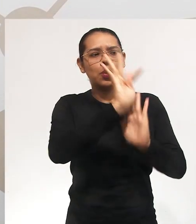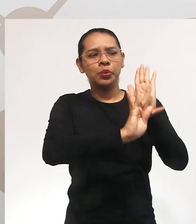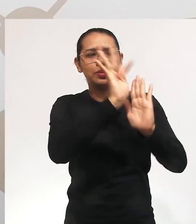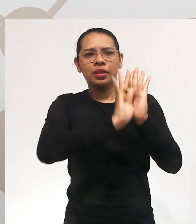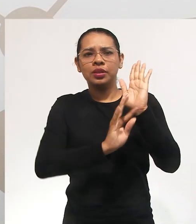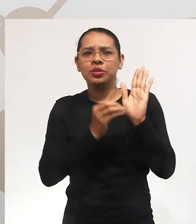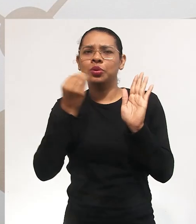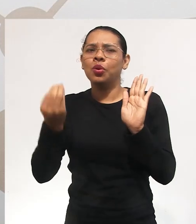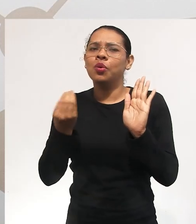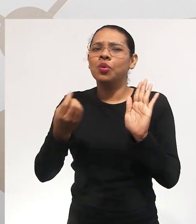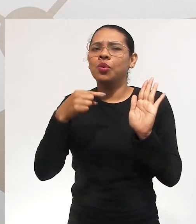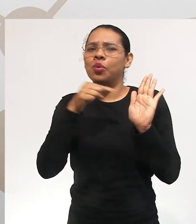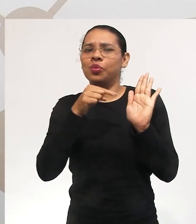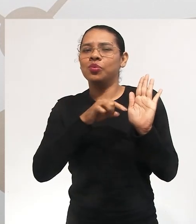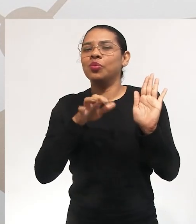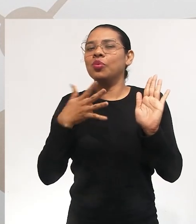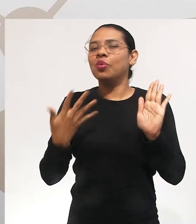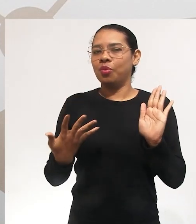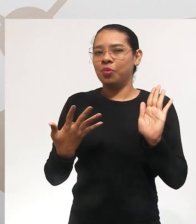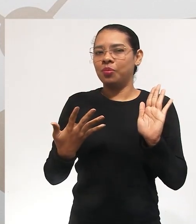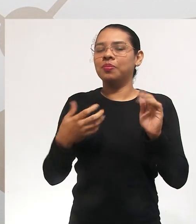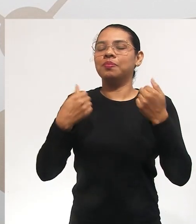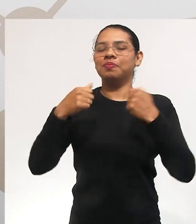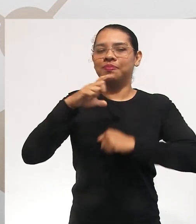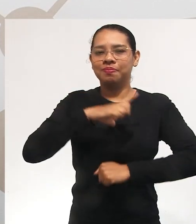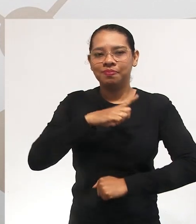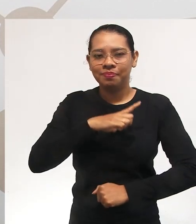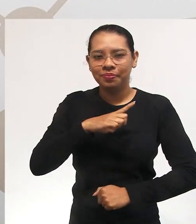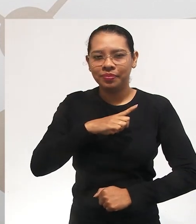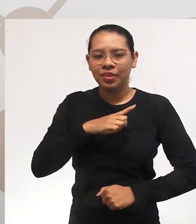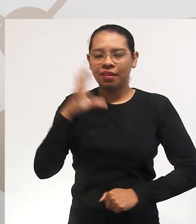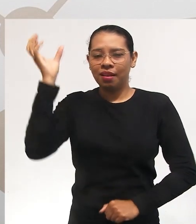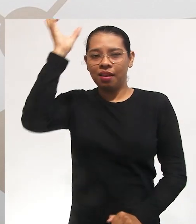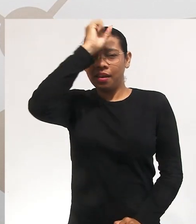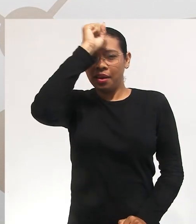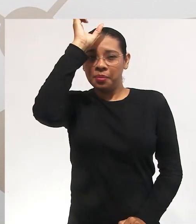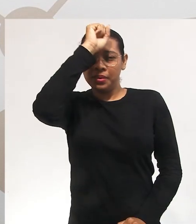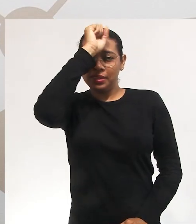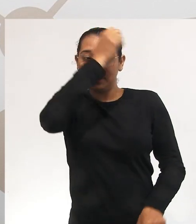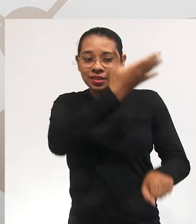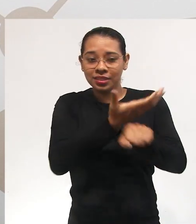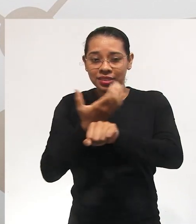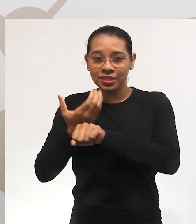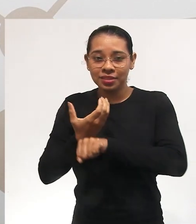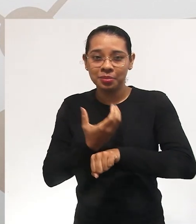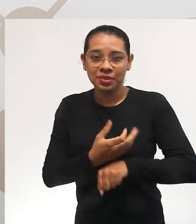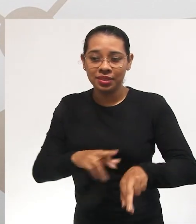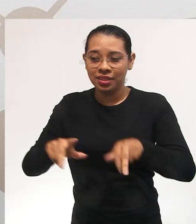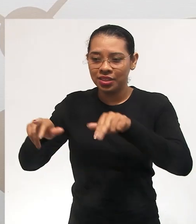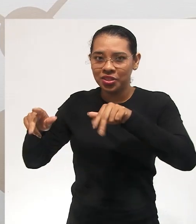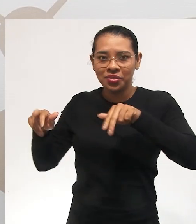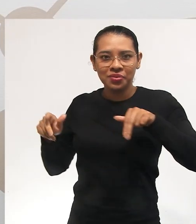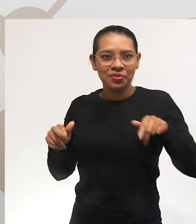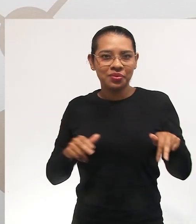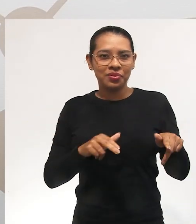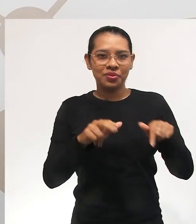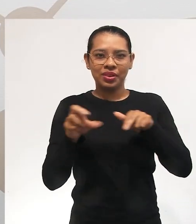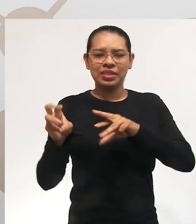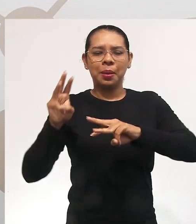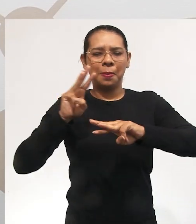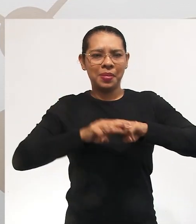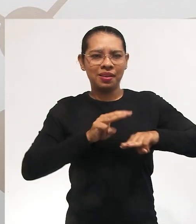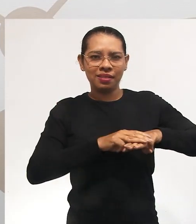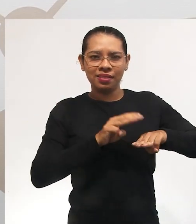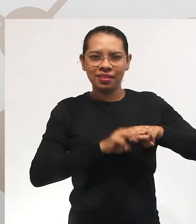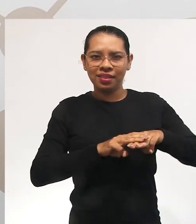produzir um texto se eu não tenho o que falar no texto? Então eu tenho que ter história, geografia, filosofia, sociologia, às